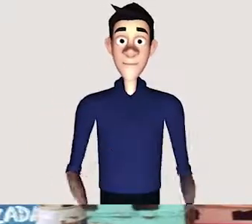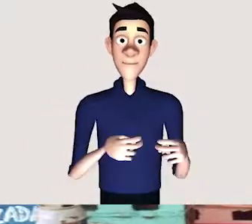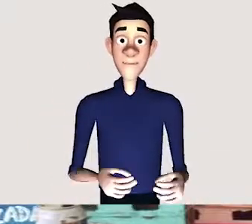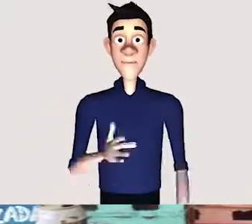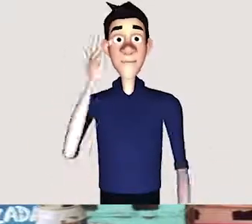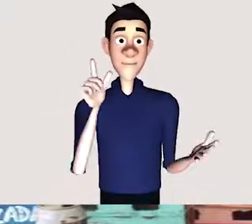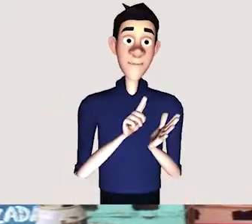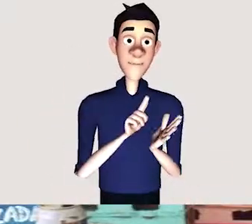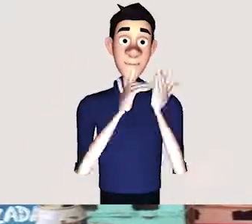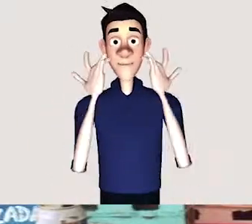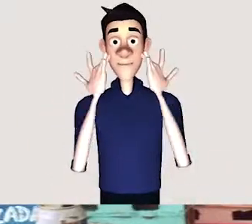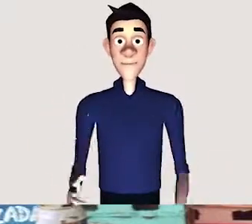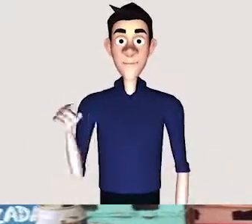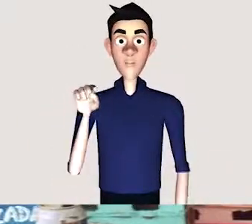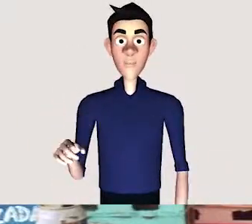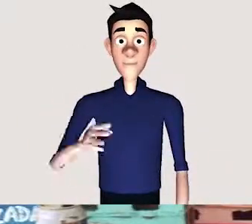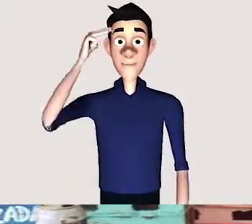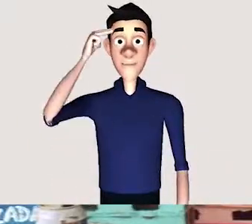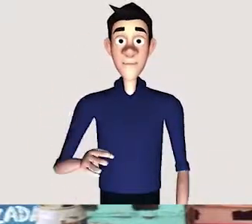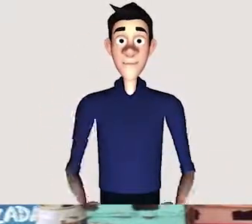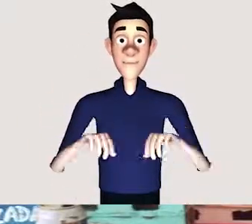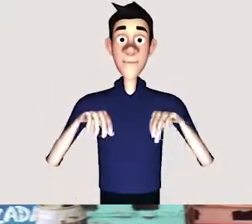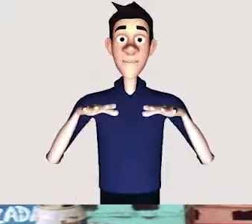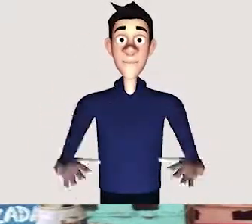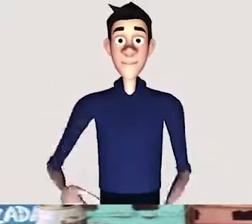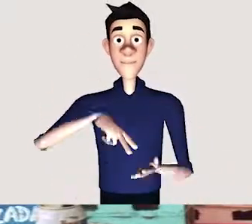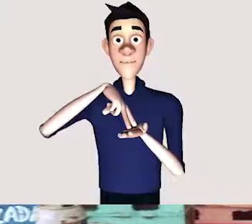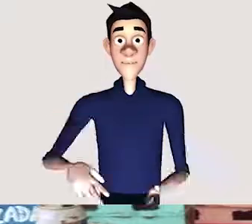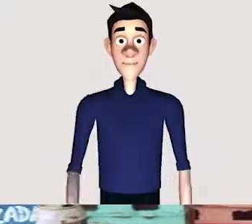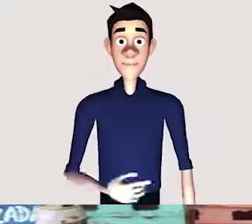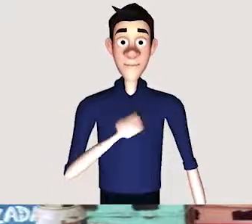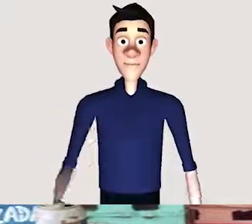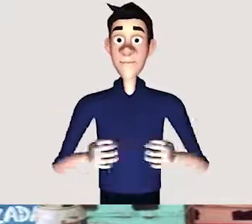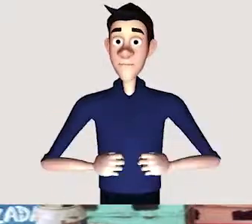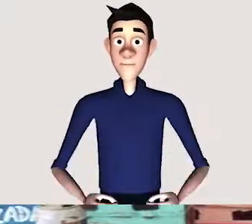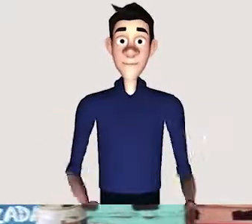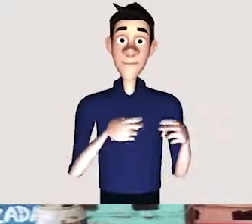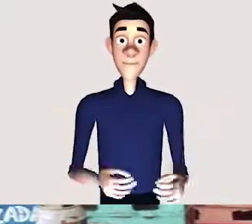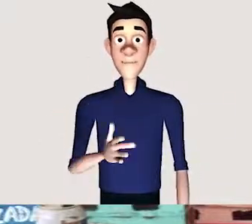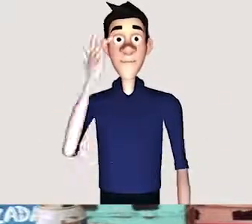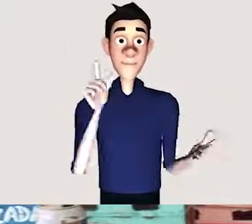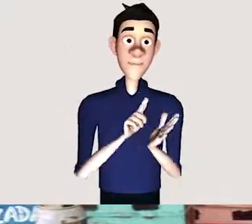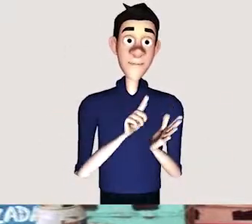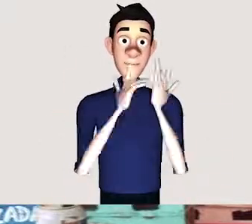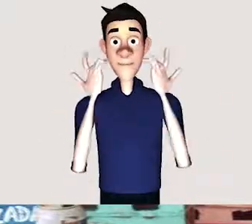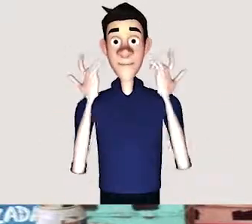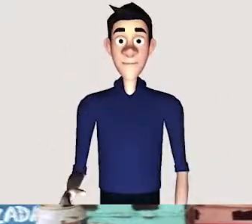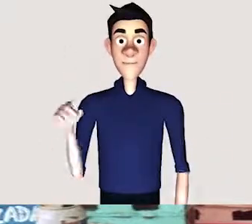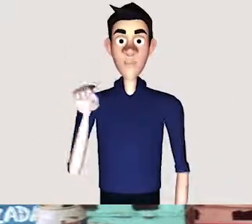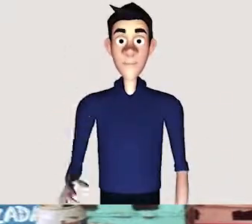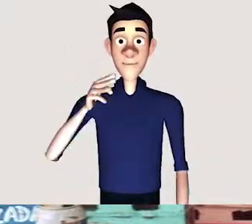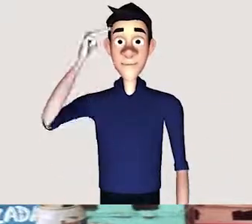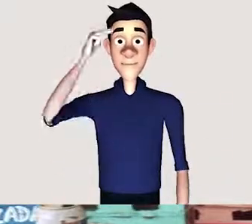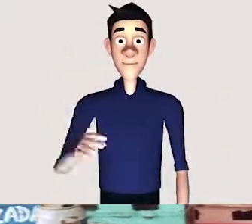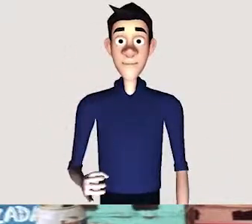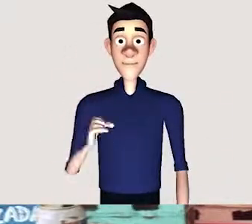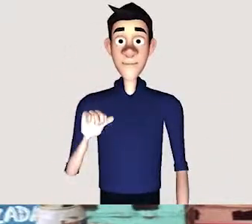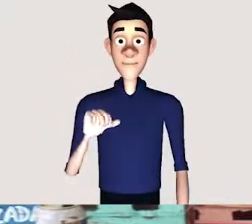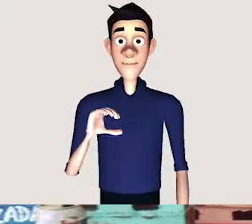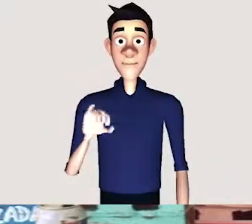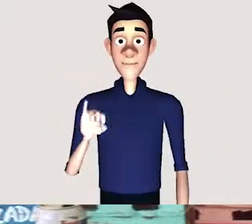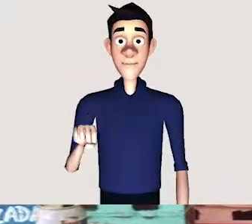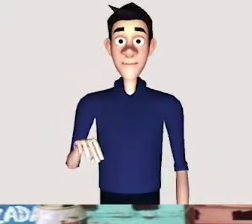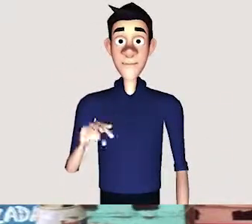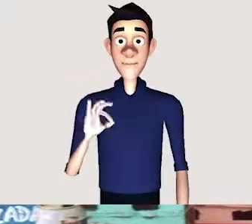Firme. Eu posso perceber a atuação do ponto de memória em Jacintinho. Eu posso perceber a atuação do ponto de memória no